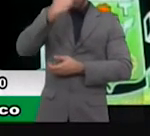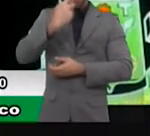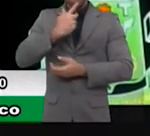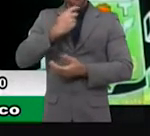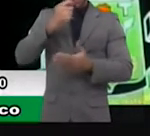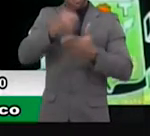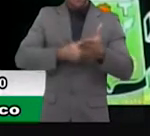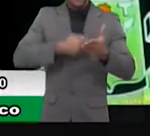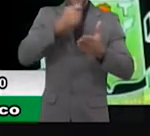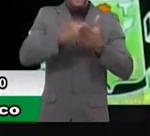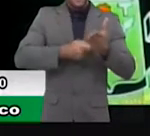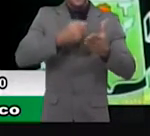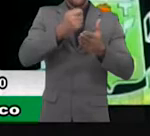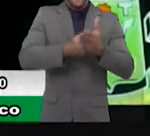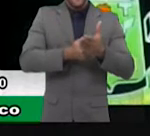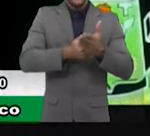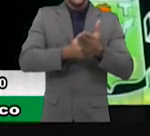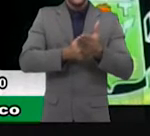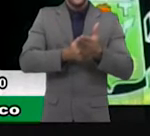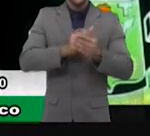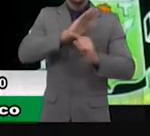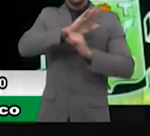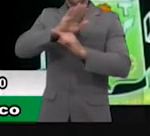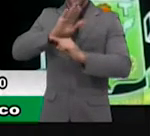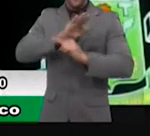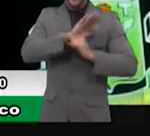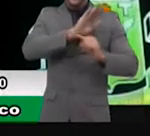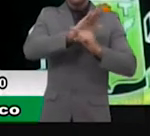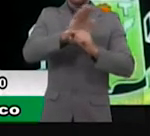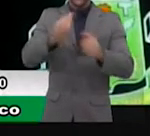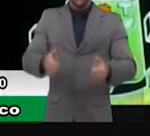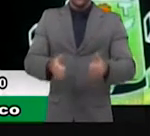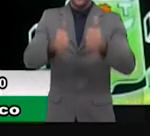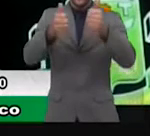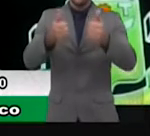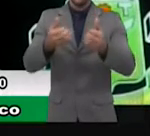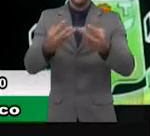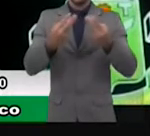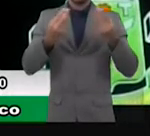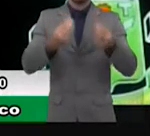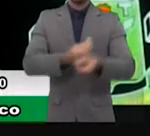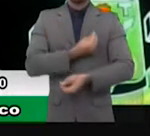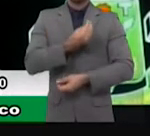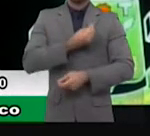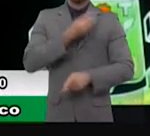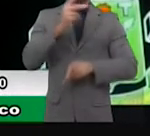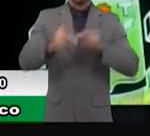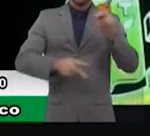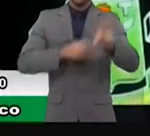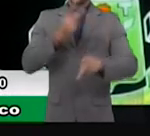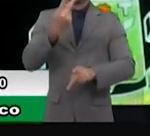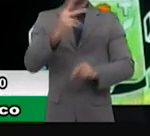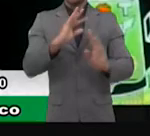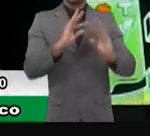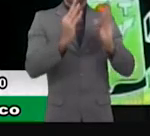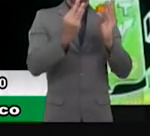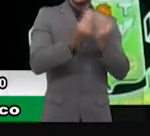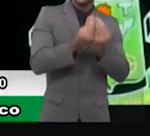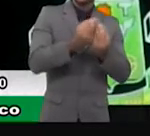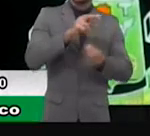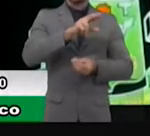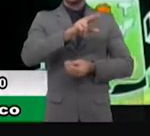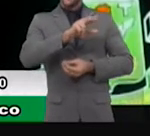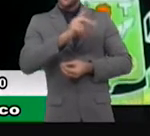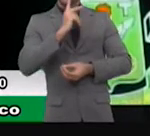lutar para transformar a qualidade de vida das pessoas. Que Vossa Excelência e a família de Vossa Excelência, o pai de Vossa Excelência, o irmão de Vossa